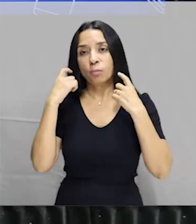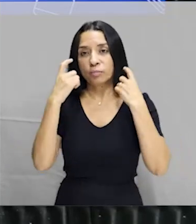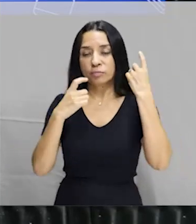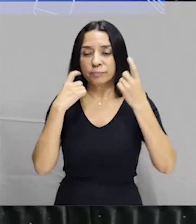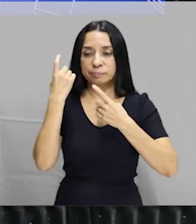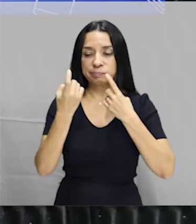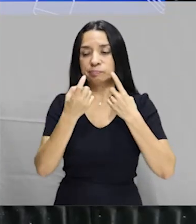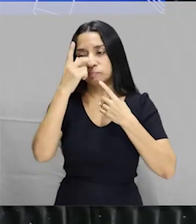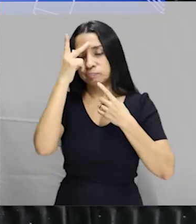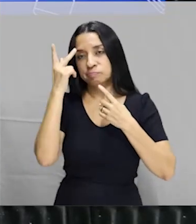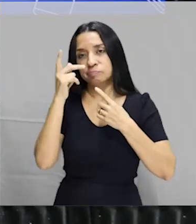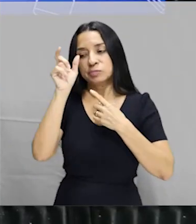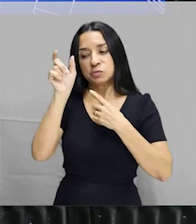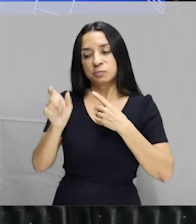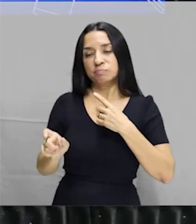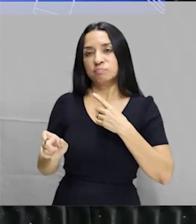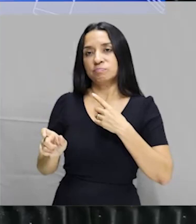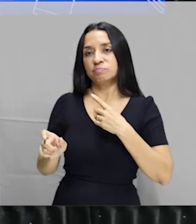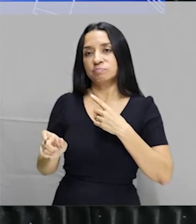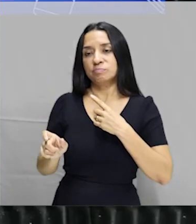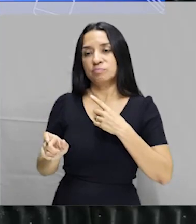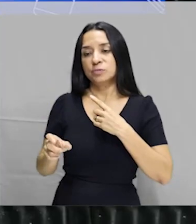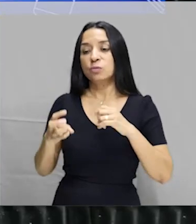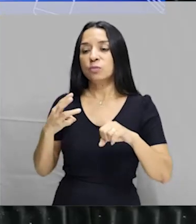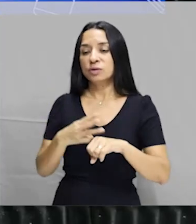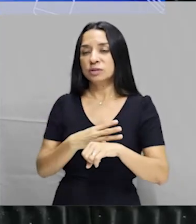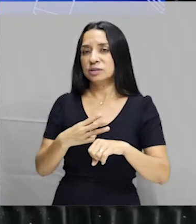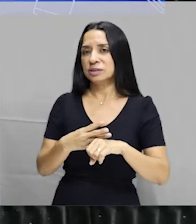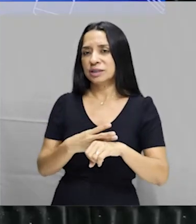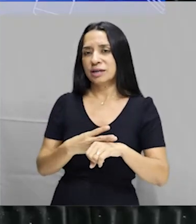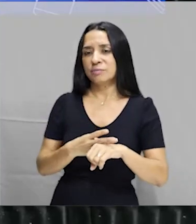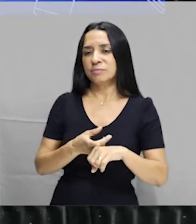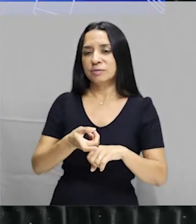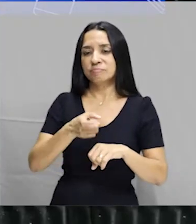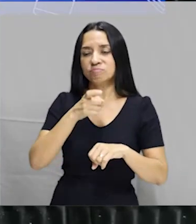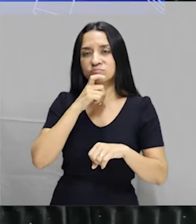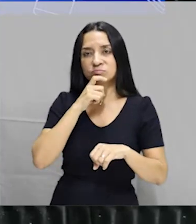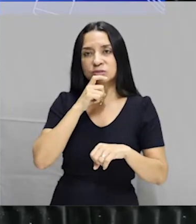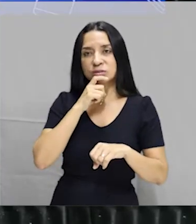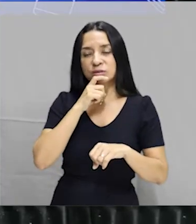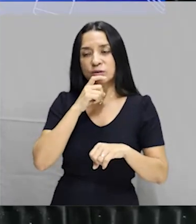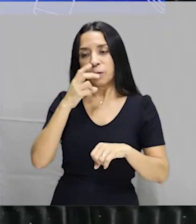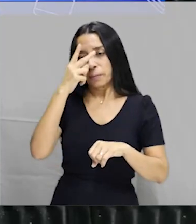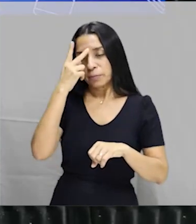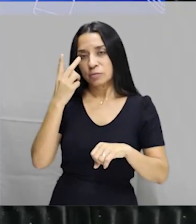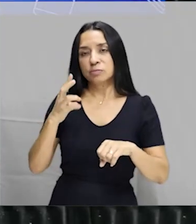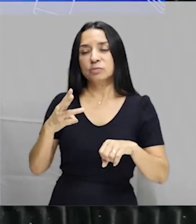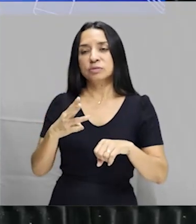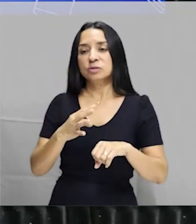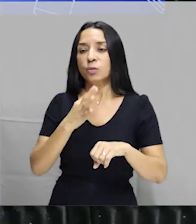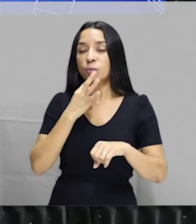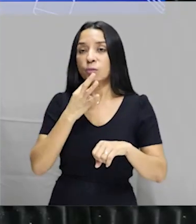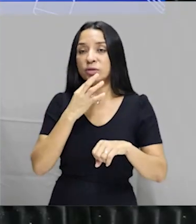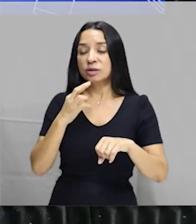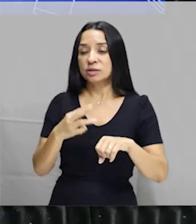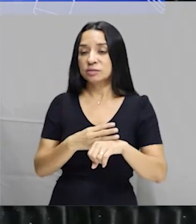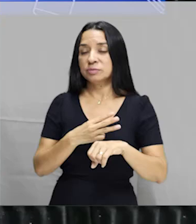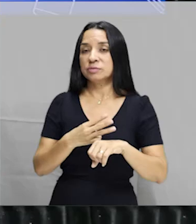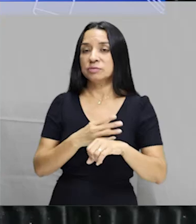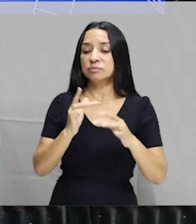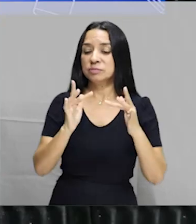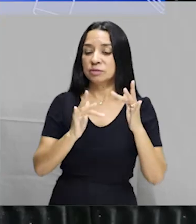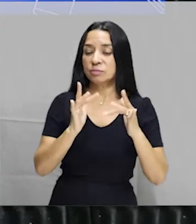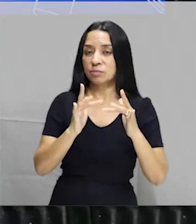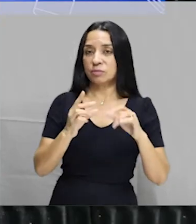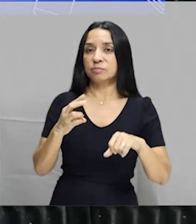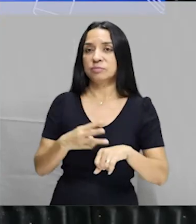pessoa esteja. Então, o WhatsApp é muito frio. Hoje as pessoas se conhecem pelo WhatsApp, namoram,